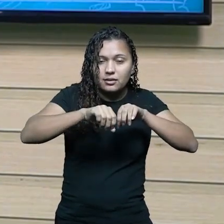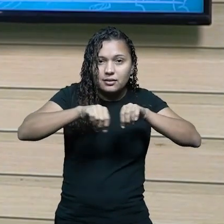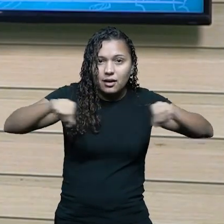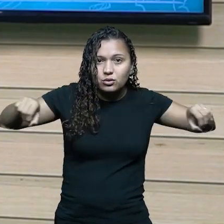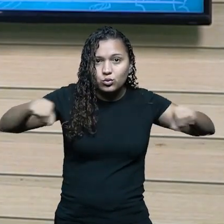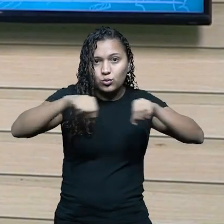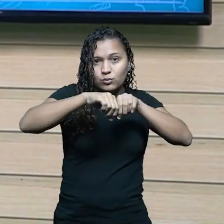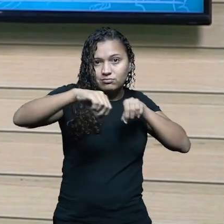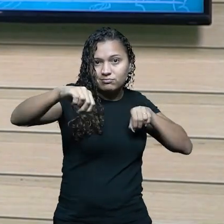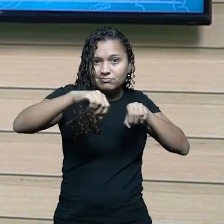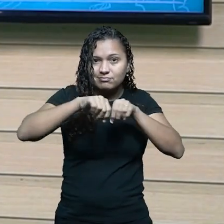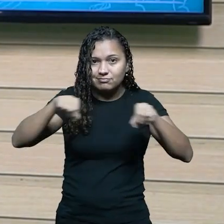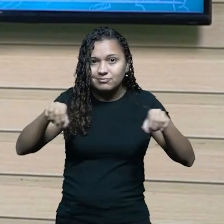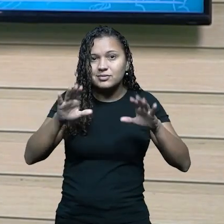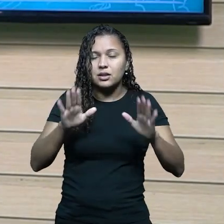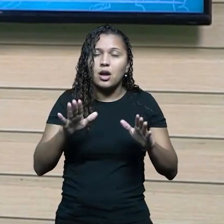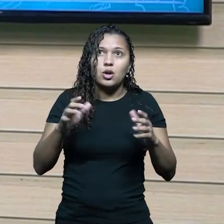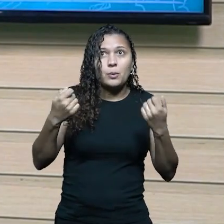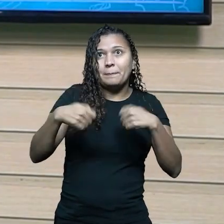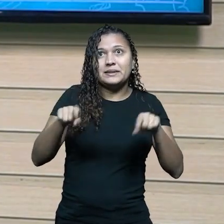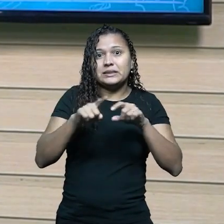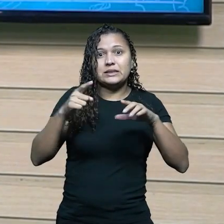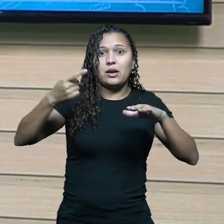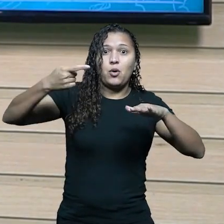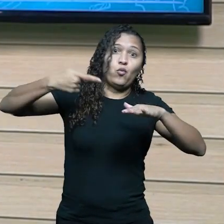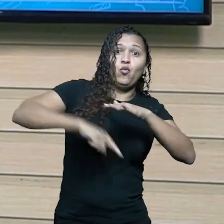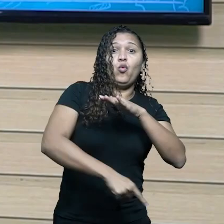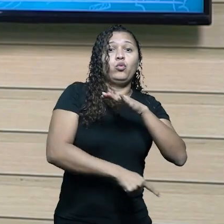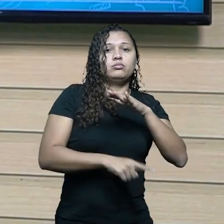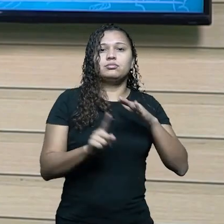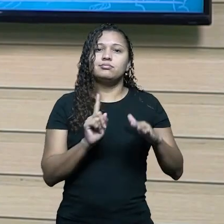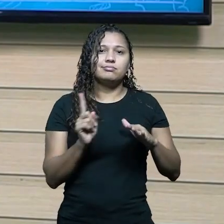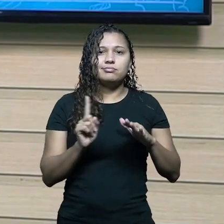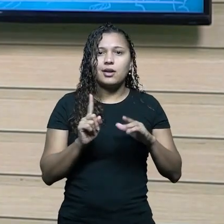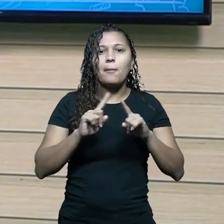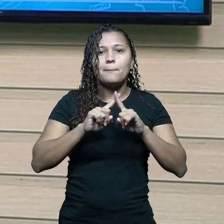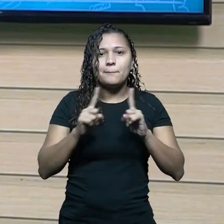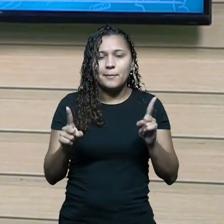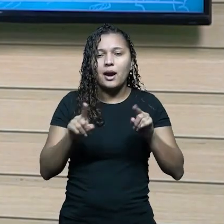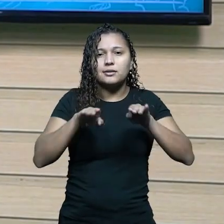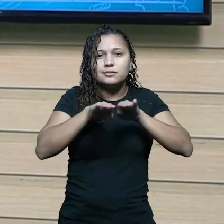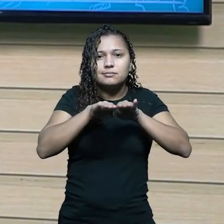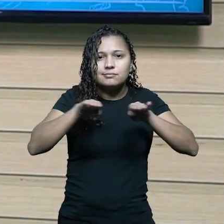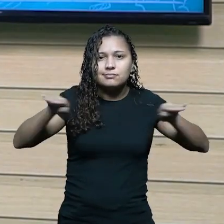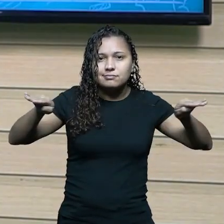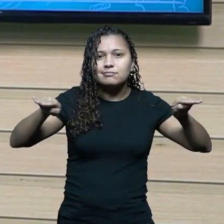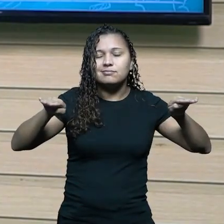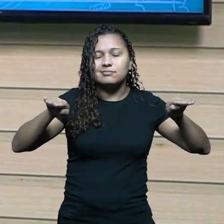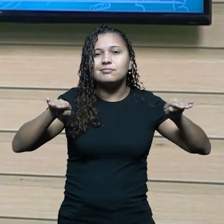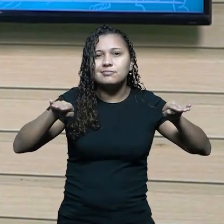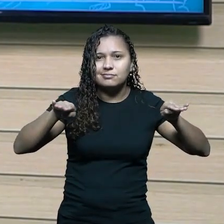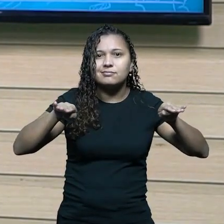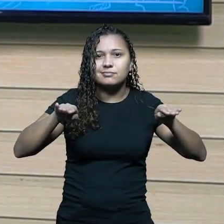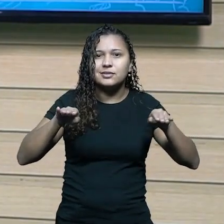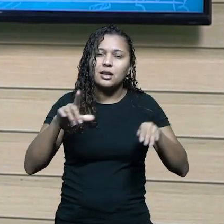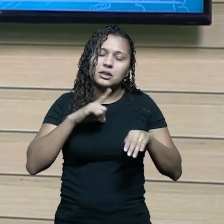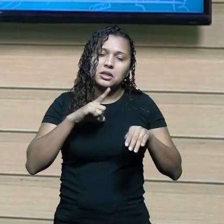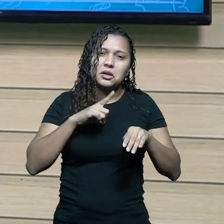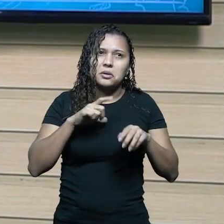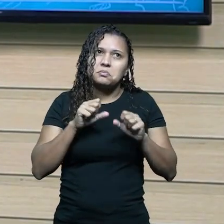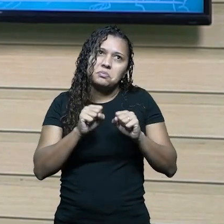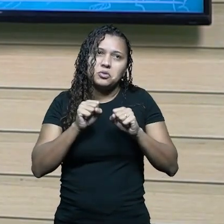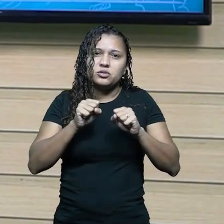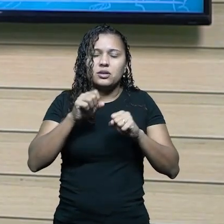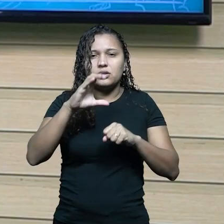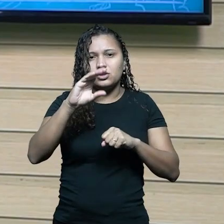vai ficar essa parte, toda essa tubulação, como eu falei, não precisa ser soterrada, mas sim abaixo do nível do solo em que